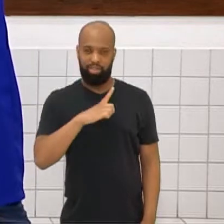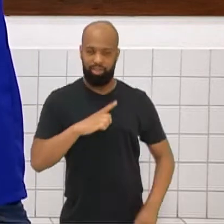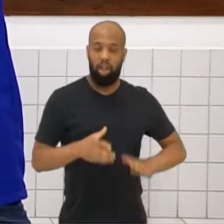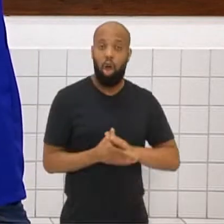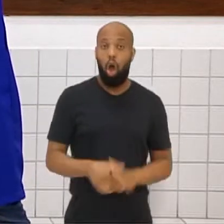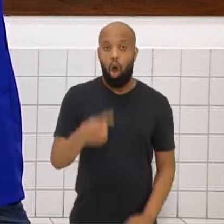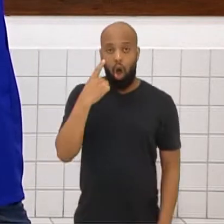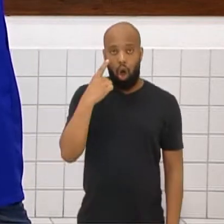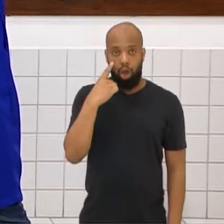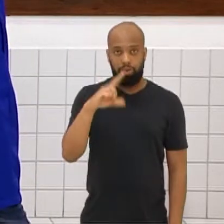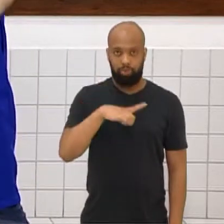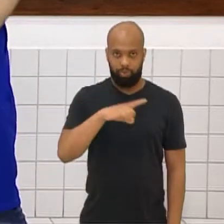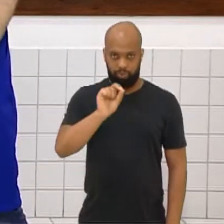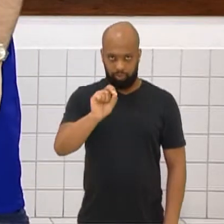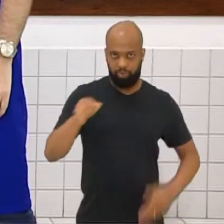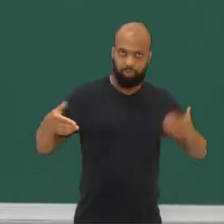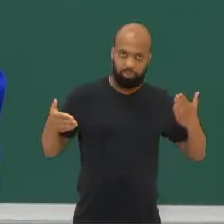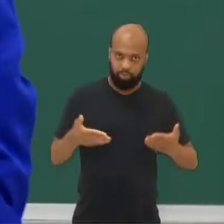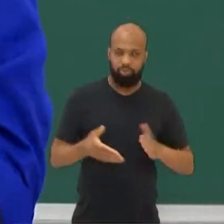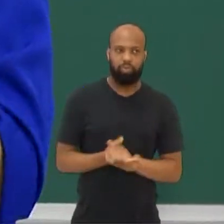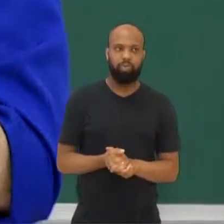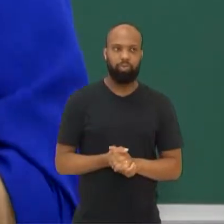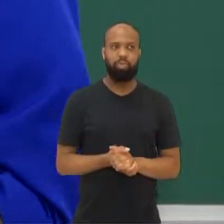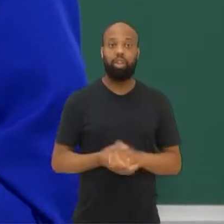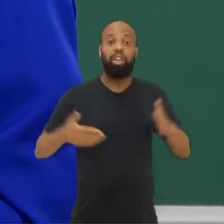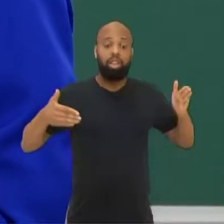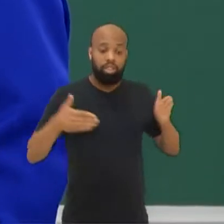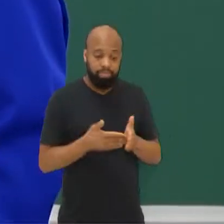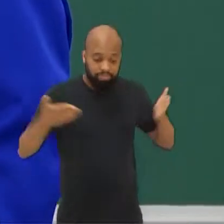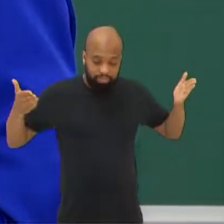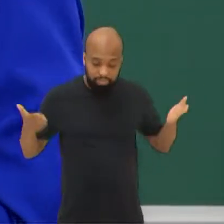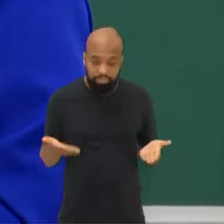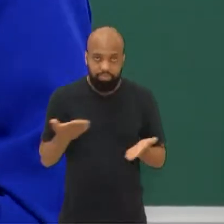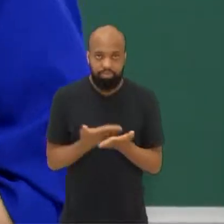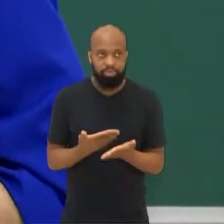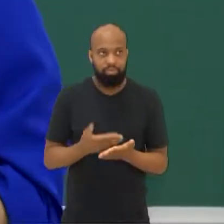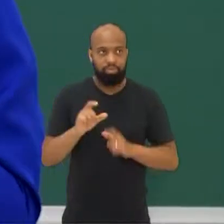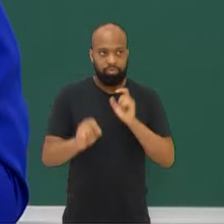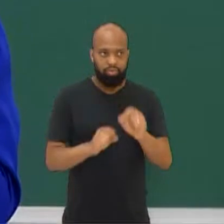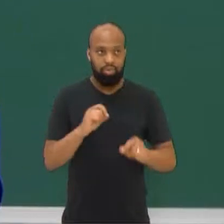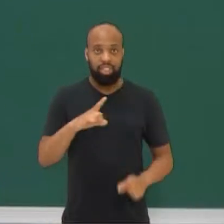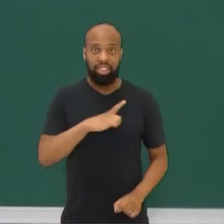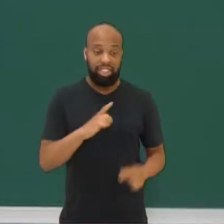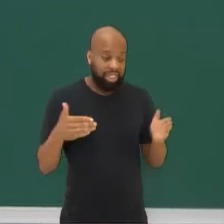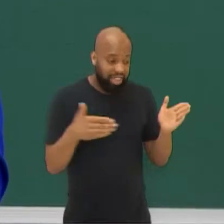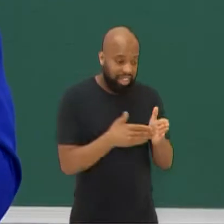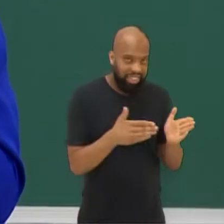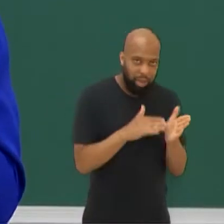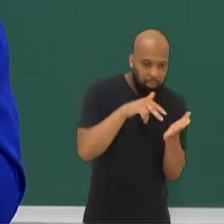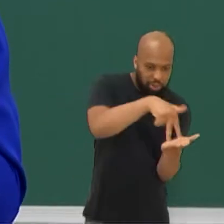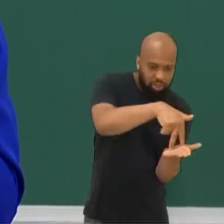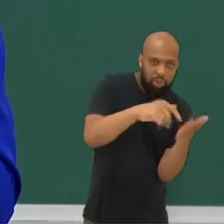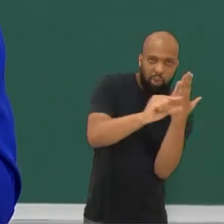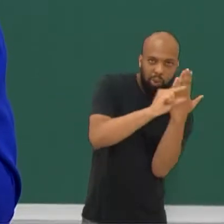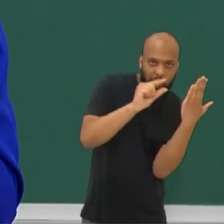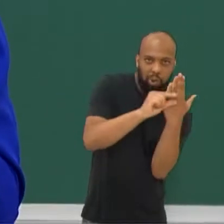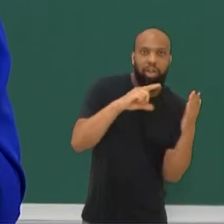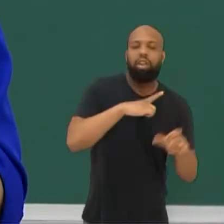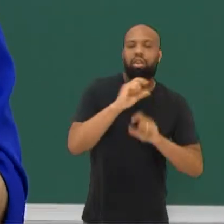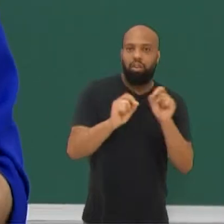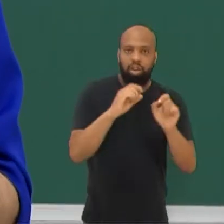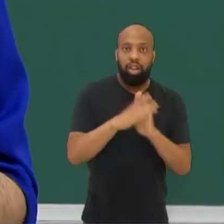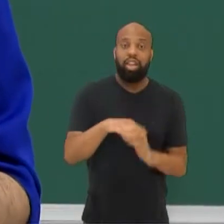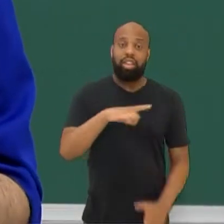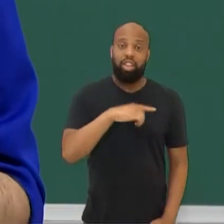galerinha. Presta atenção agora aqui. Até agora, veja, até Augusto Comte ali, nós aprendemos que